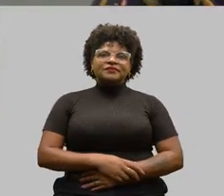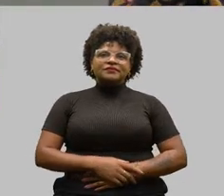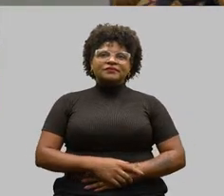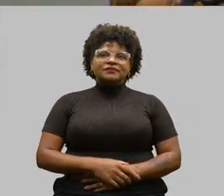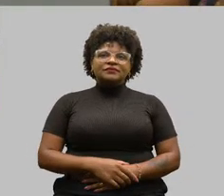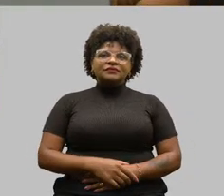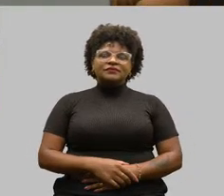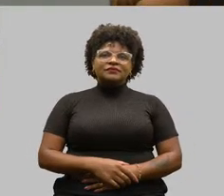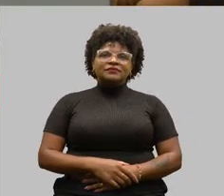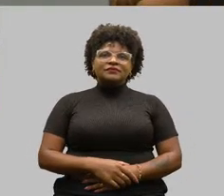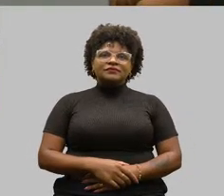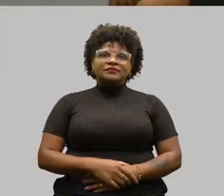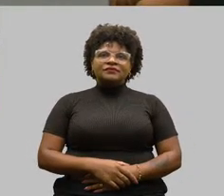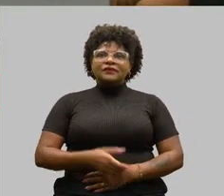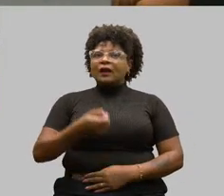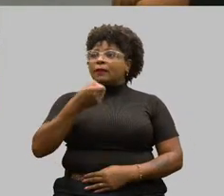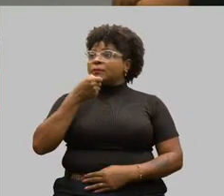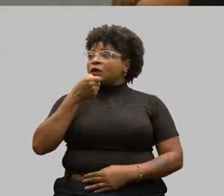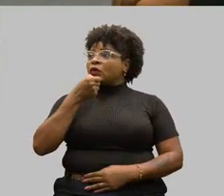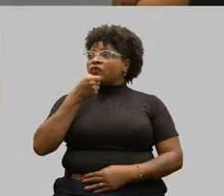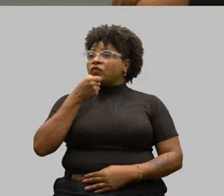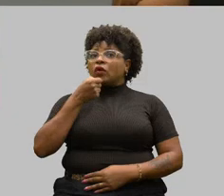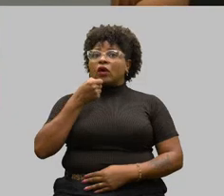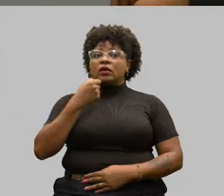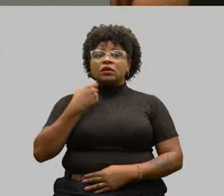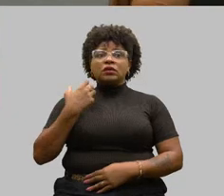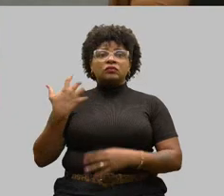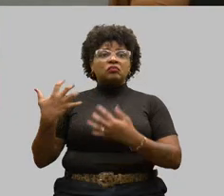microfone não está funcionando